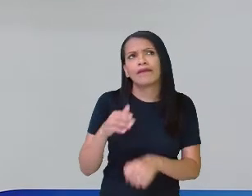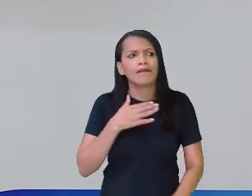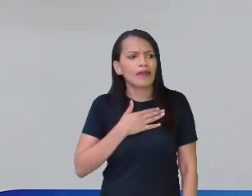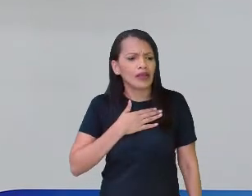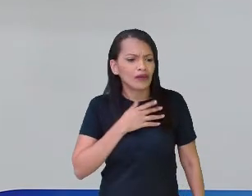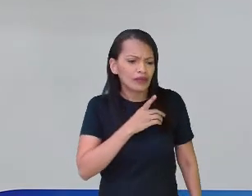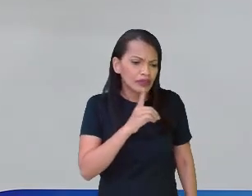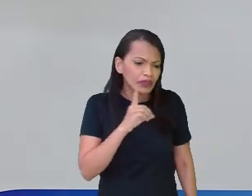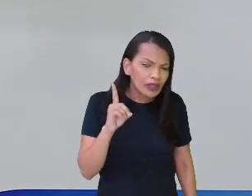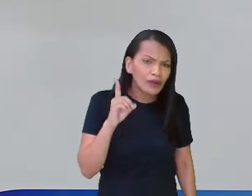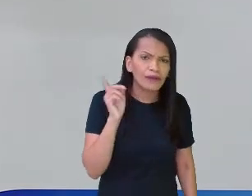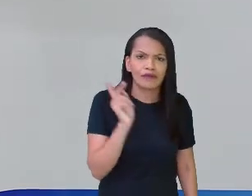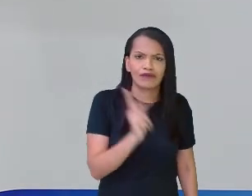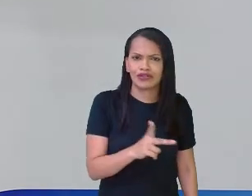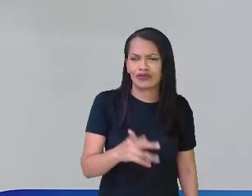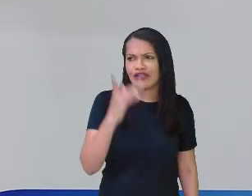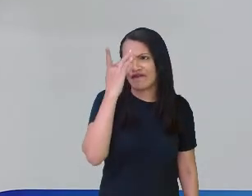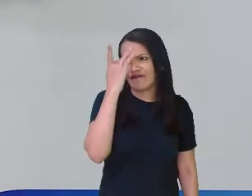que fácil.